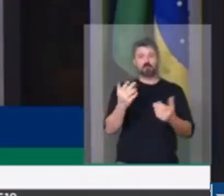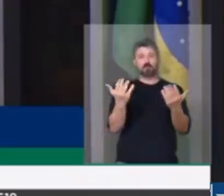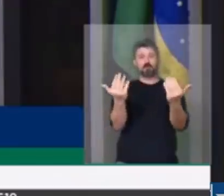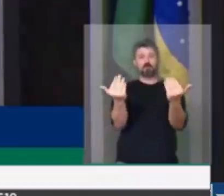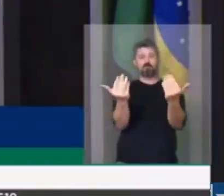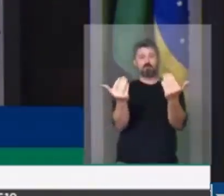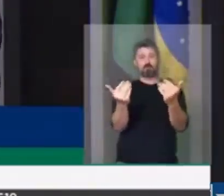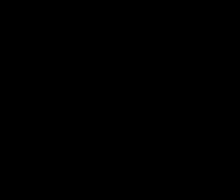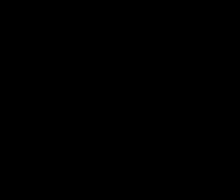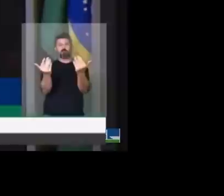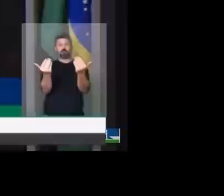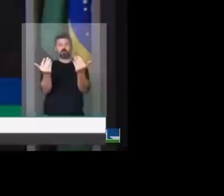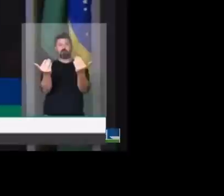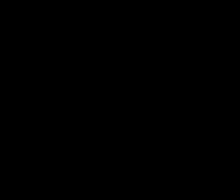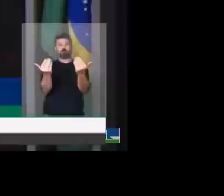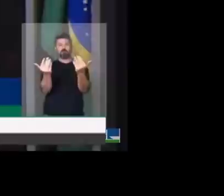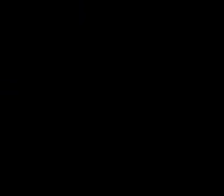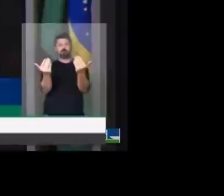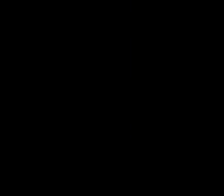vem que nós estamos preparados.